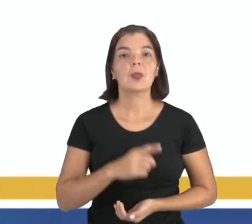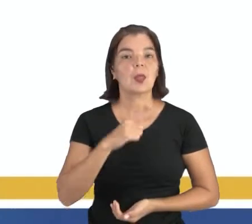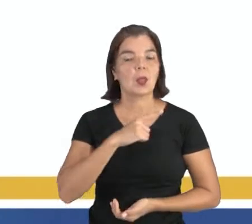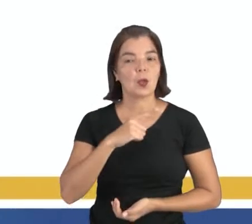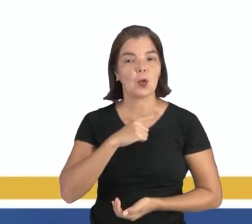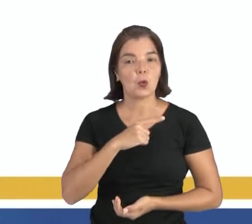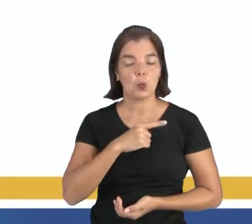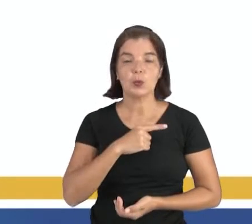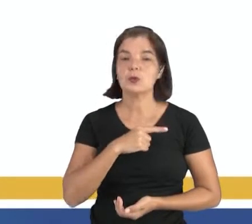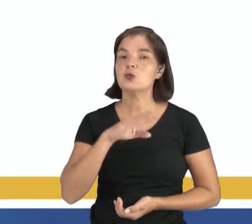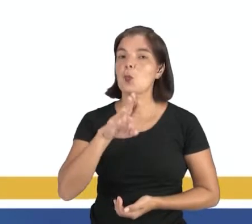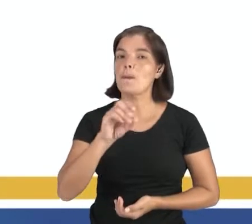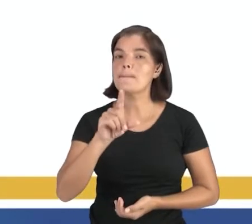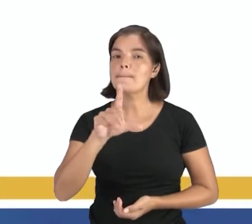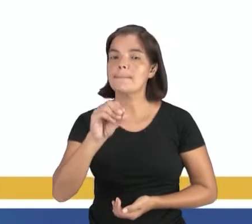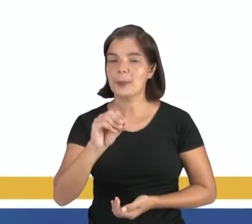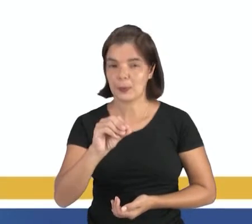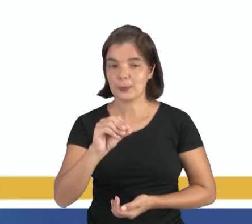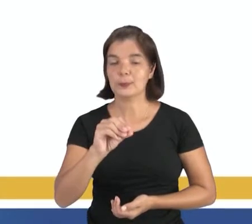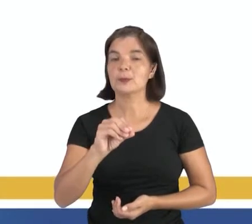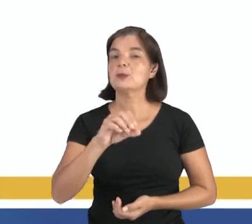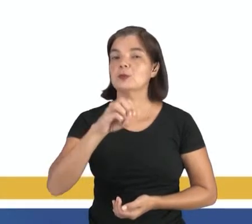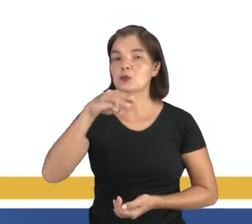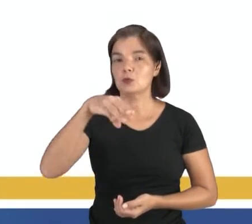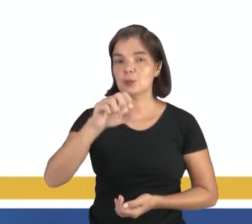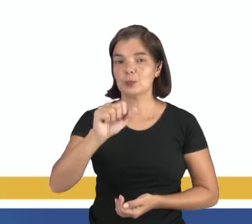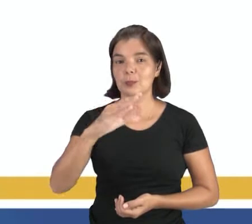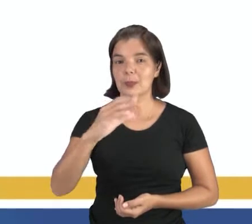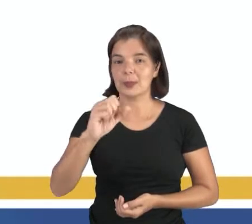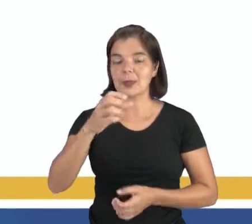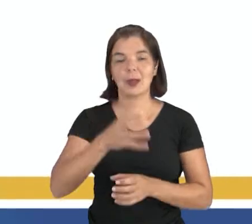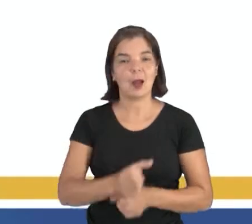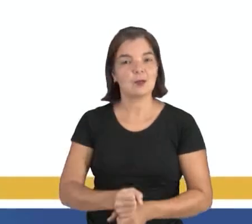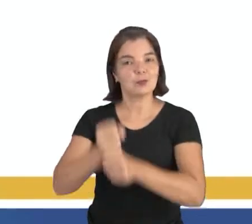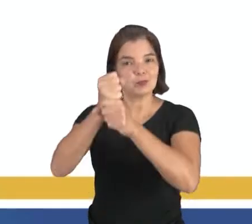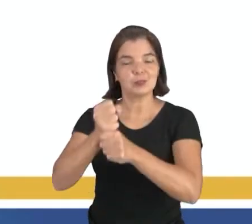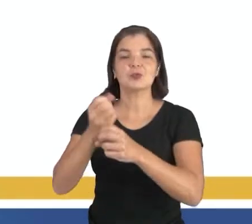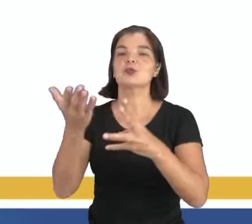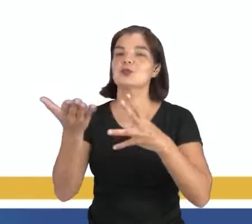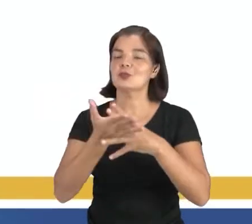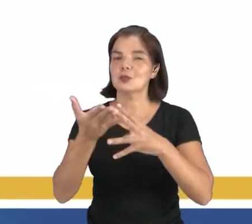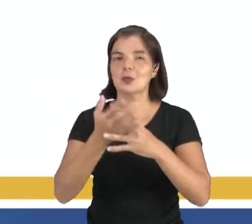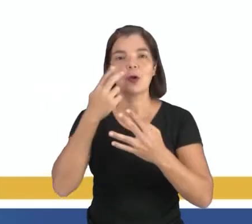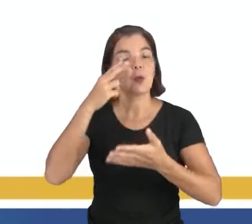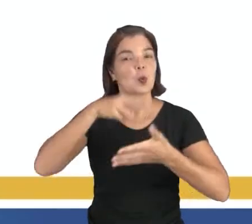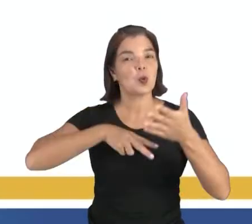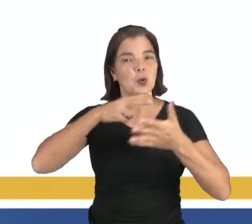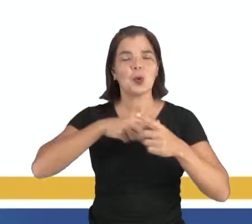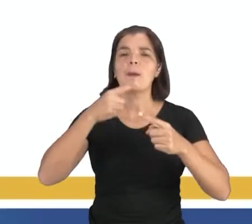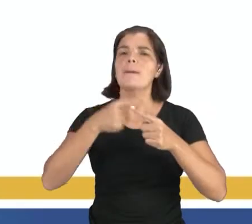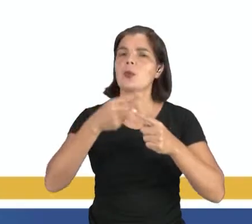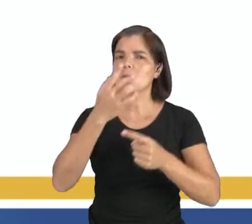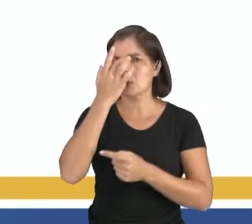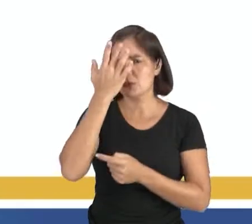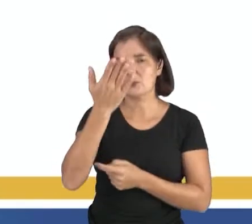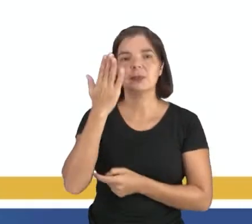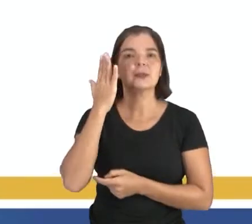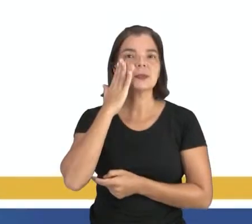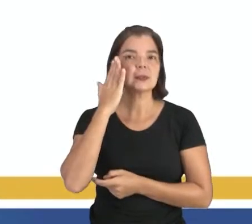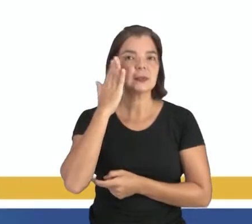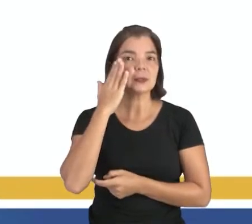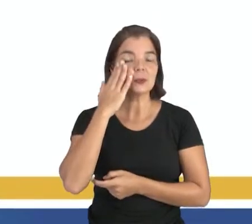Temos aqui um exemplo de texto injuntivo, um bolo de macaxeira. Não vamos à sua leitura porque ele é de fácil